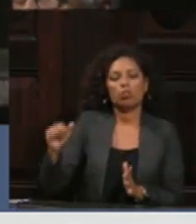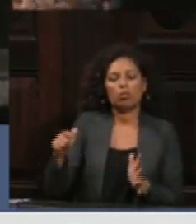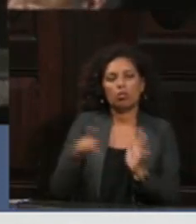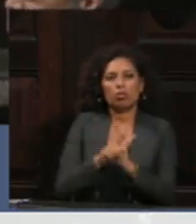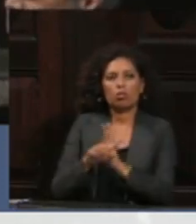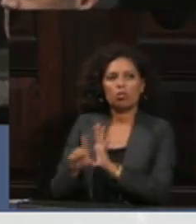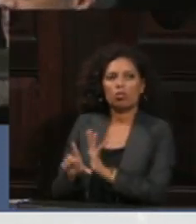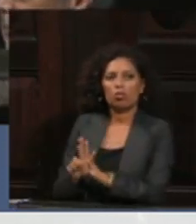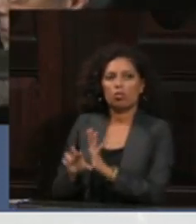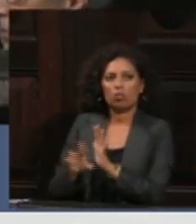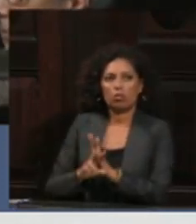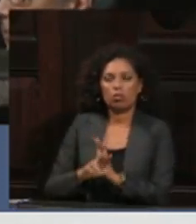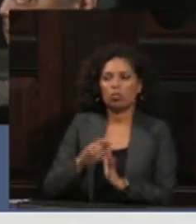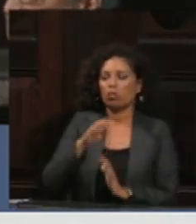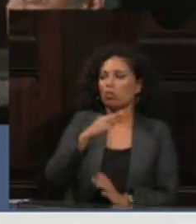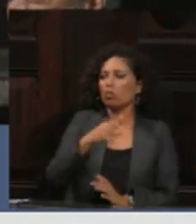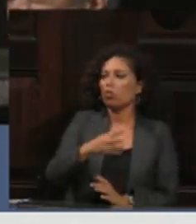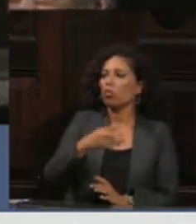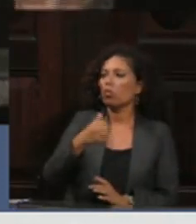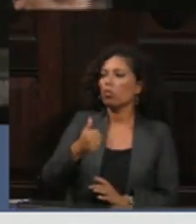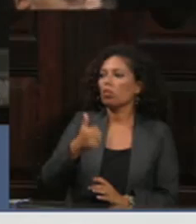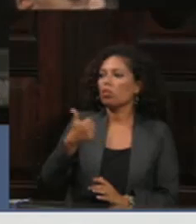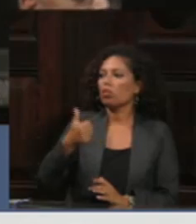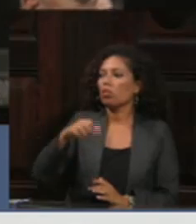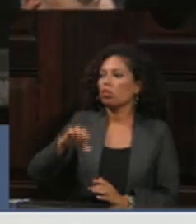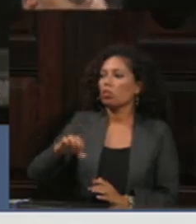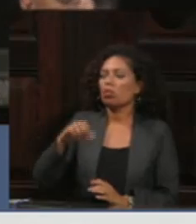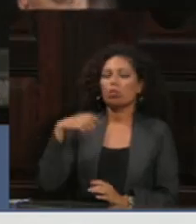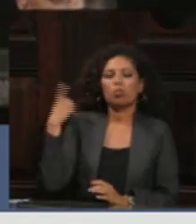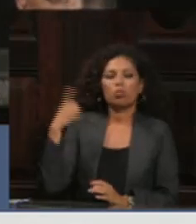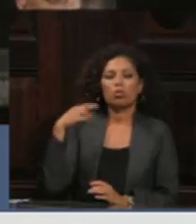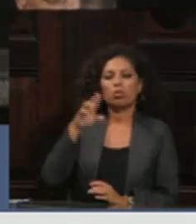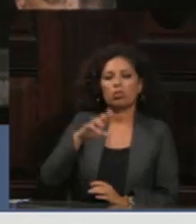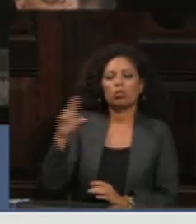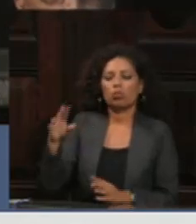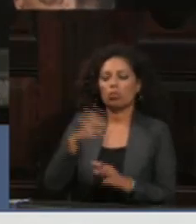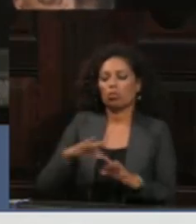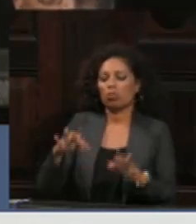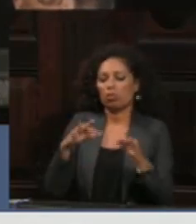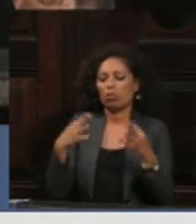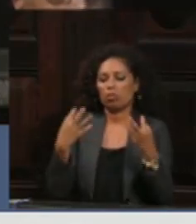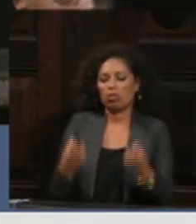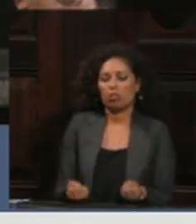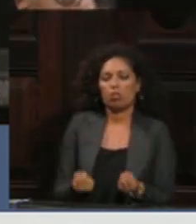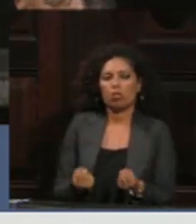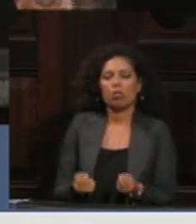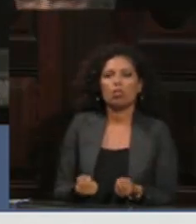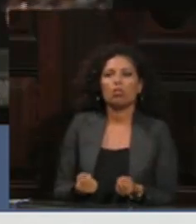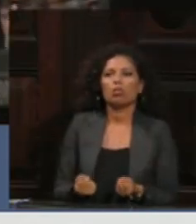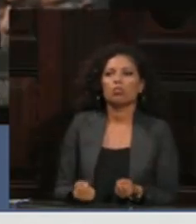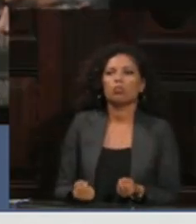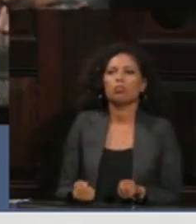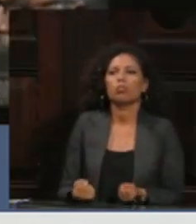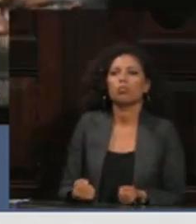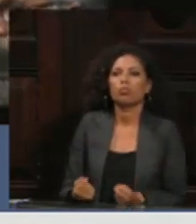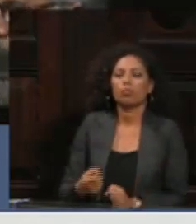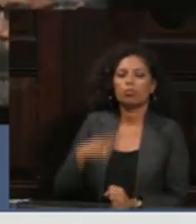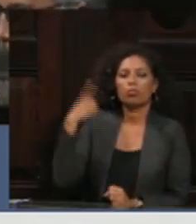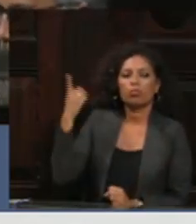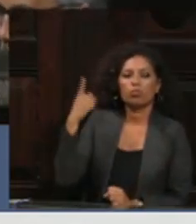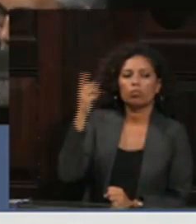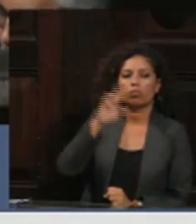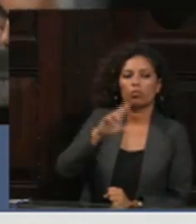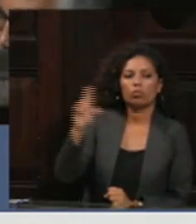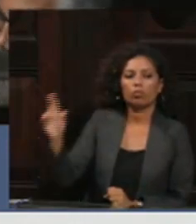projeto de lei número 41 de 19, deputado Rosenberg e Reis, senhores que aprovam nesse que estão aprovados. Deputado Rosenberg e